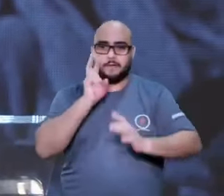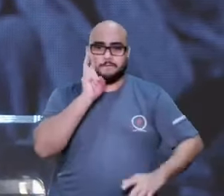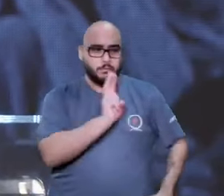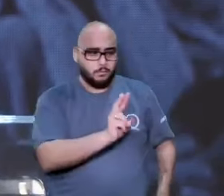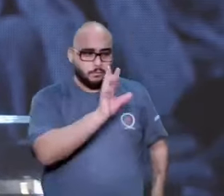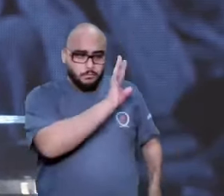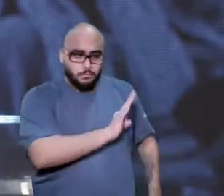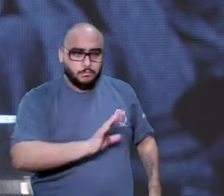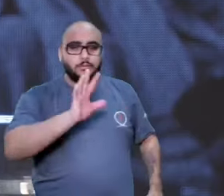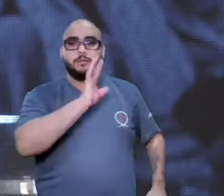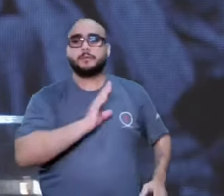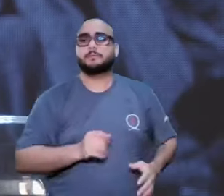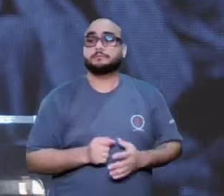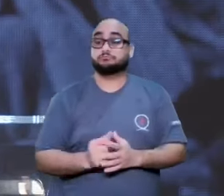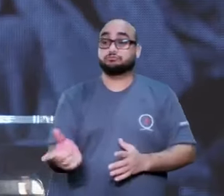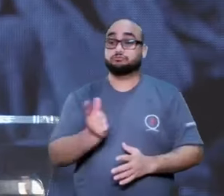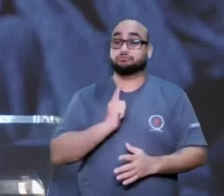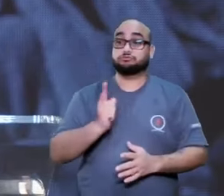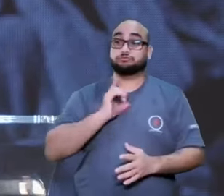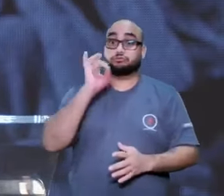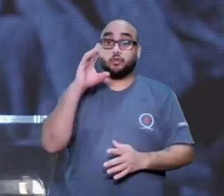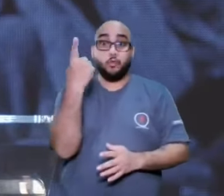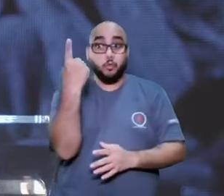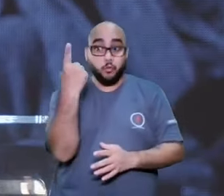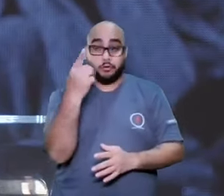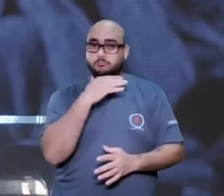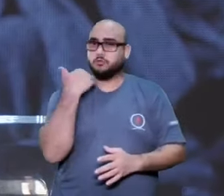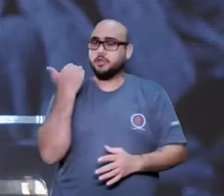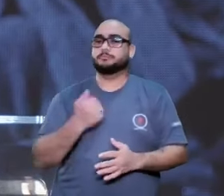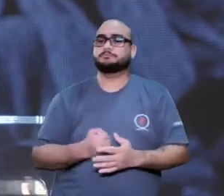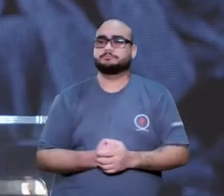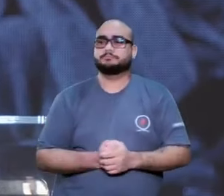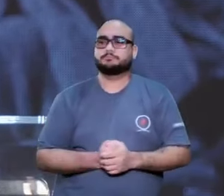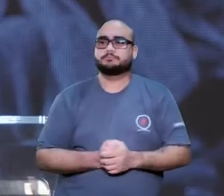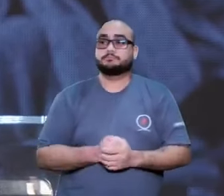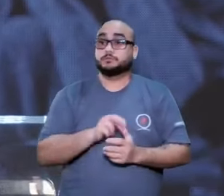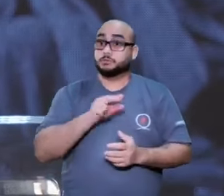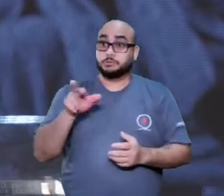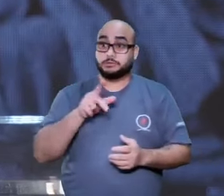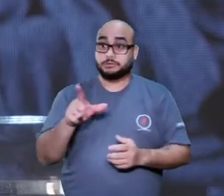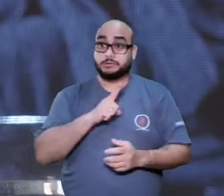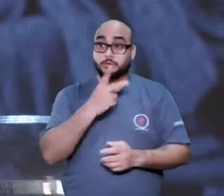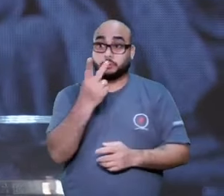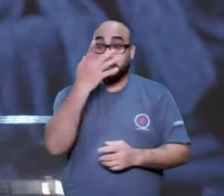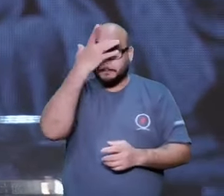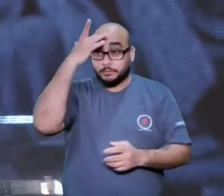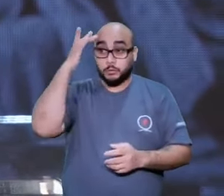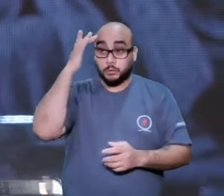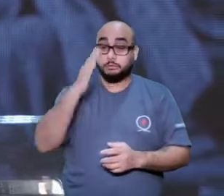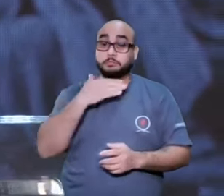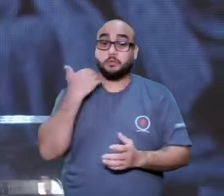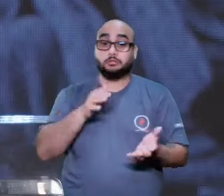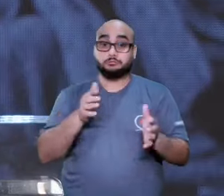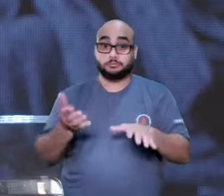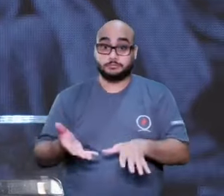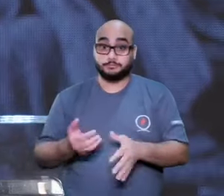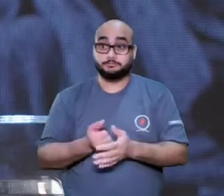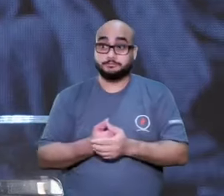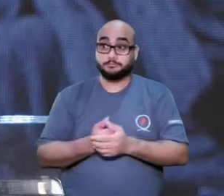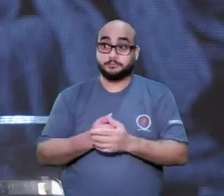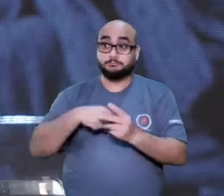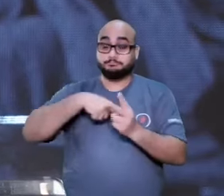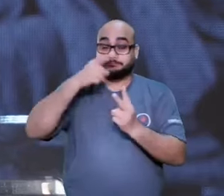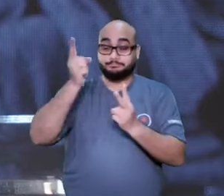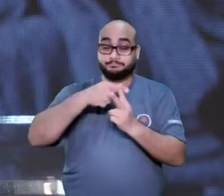Jesus não tem apenas um defunto tem dois defuntos um